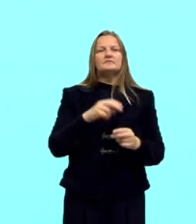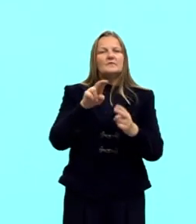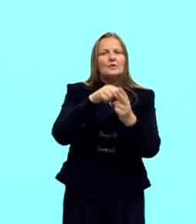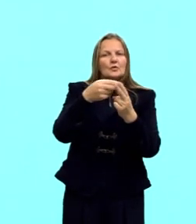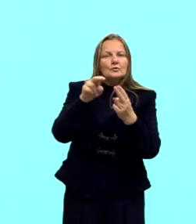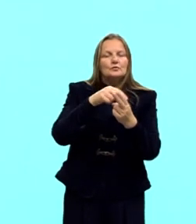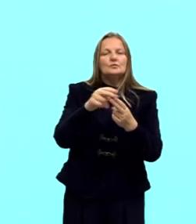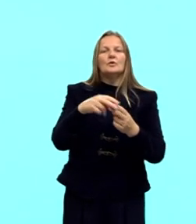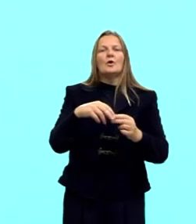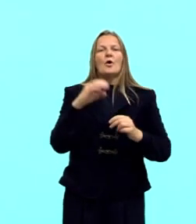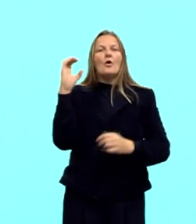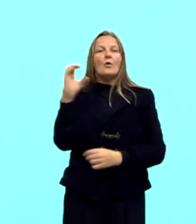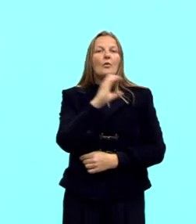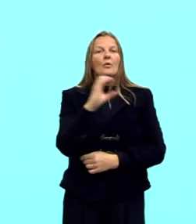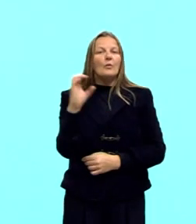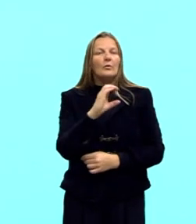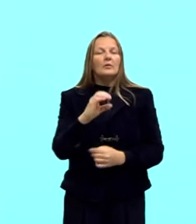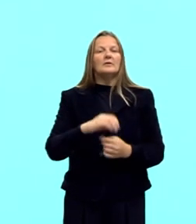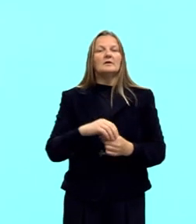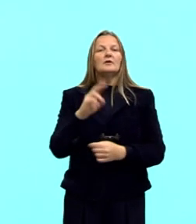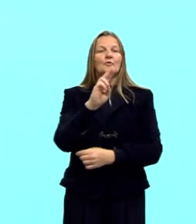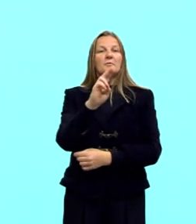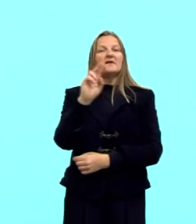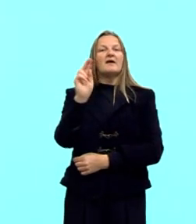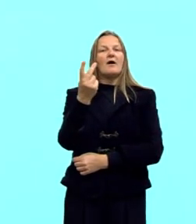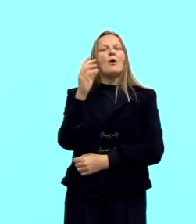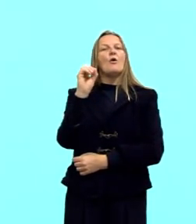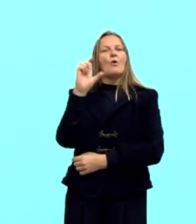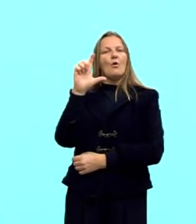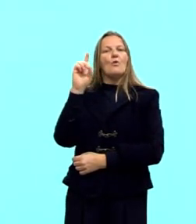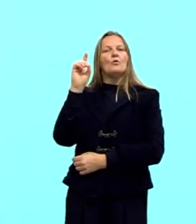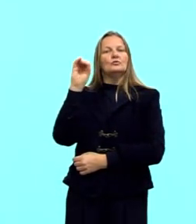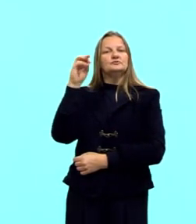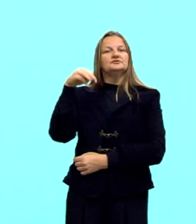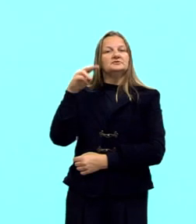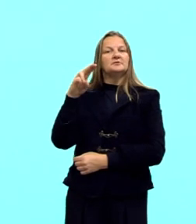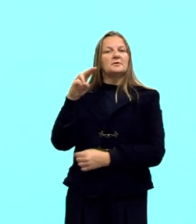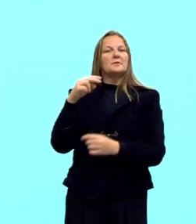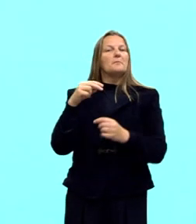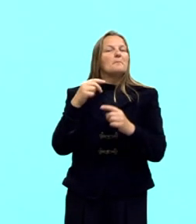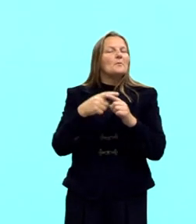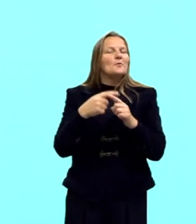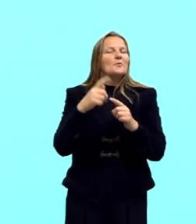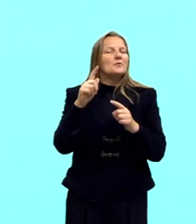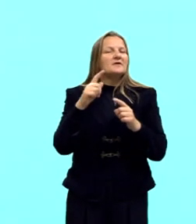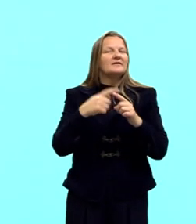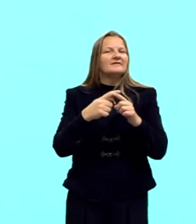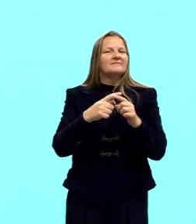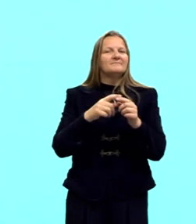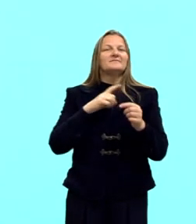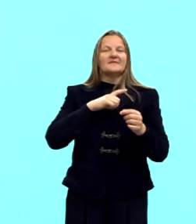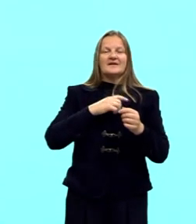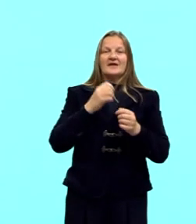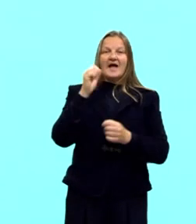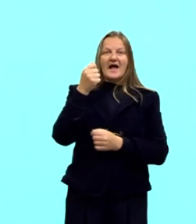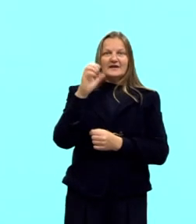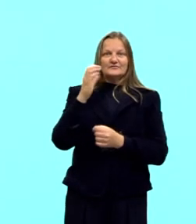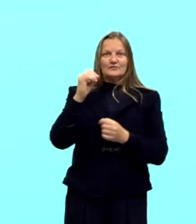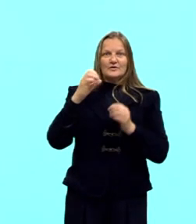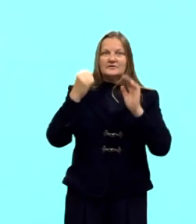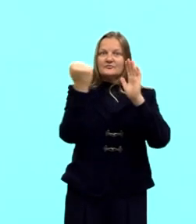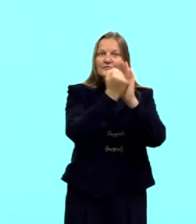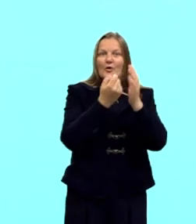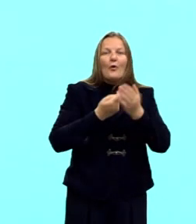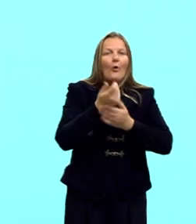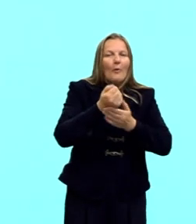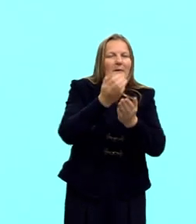coca-cola PepsiCo The Road tá porque elas têm braços né Elas têm ações em outras